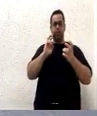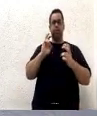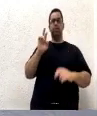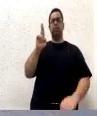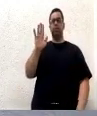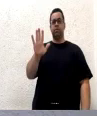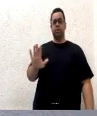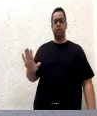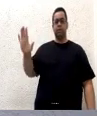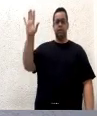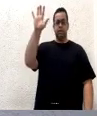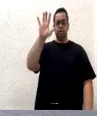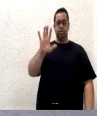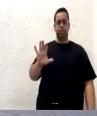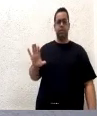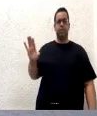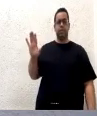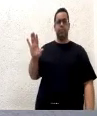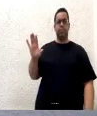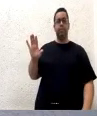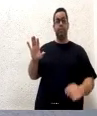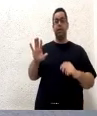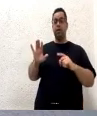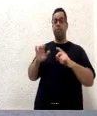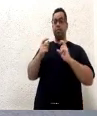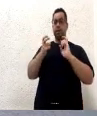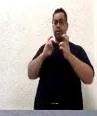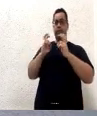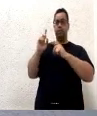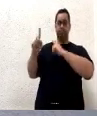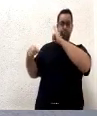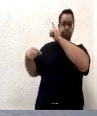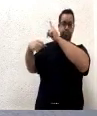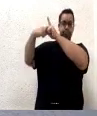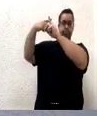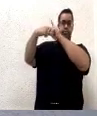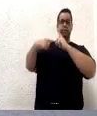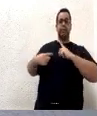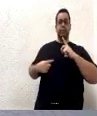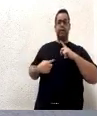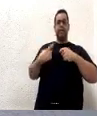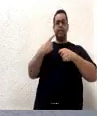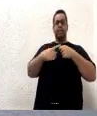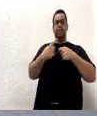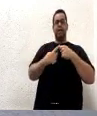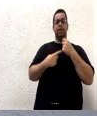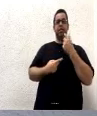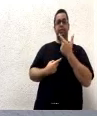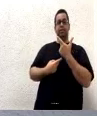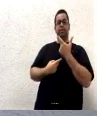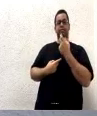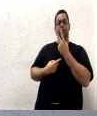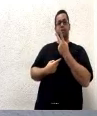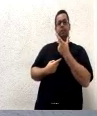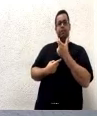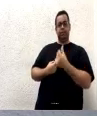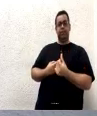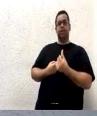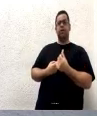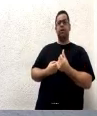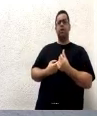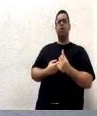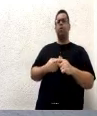extraordinário, né, para essa reunião, onde vai estar os 26 municípios, para a gente definir esses pontos, porque